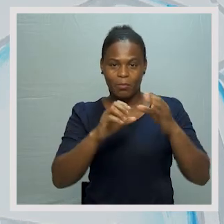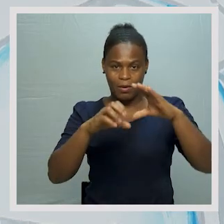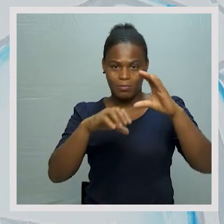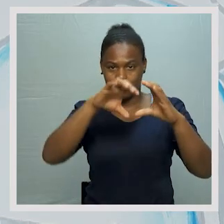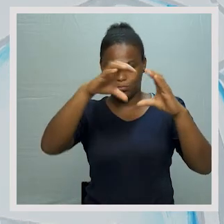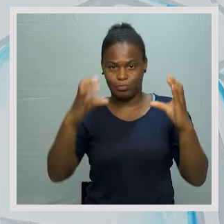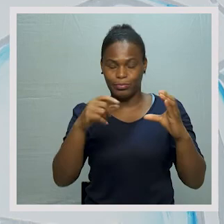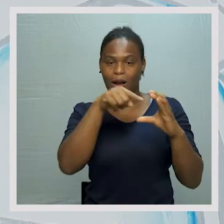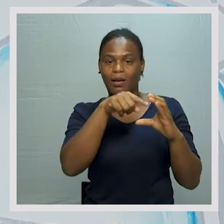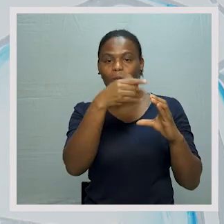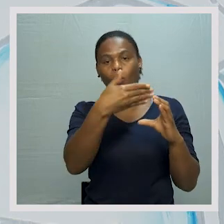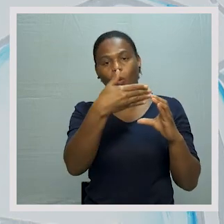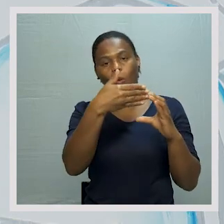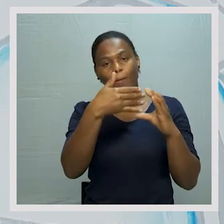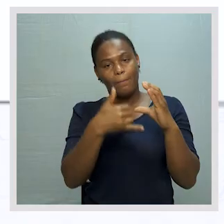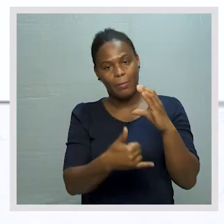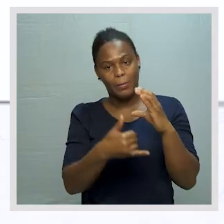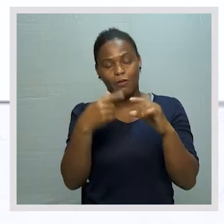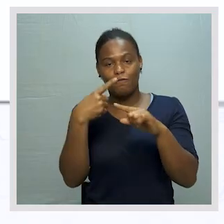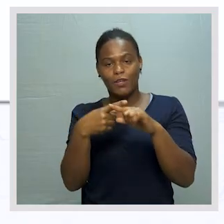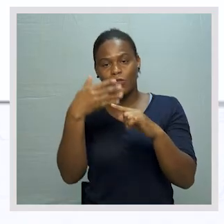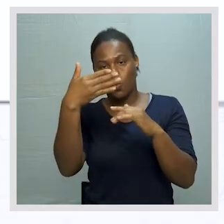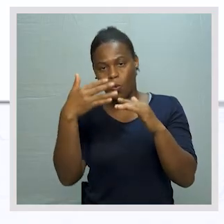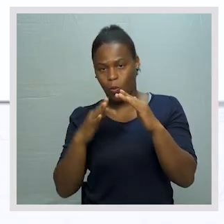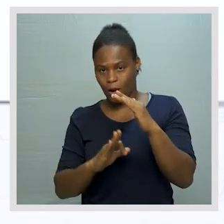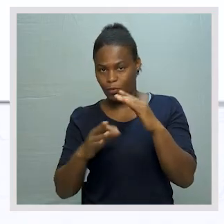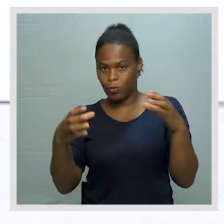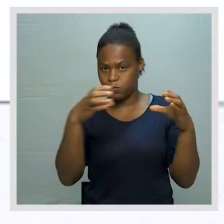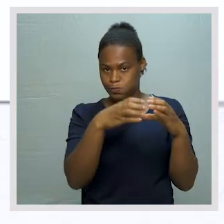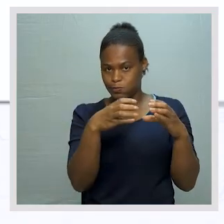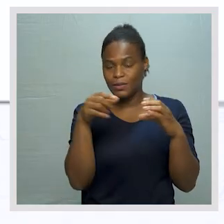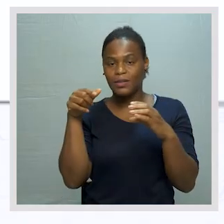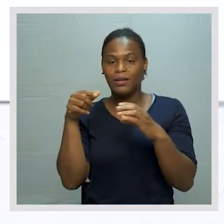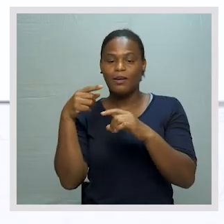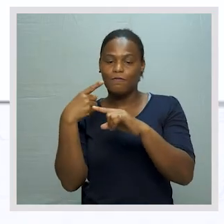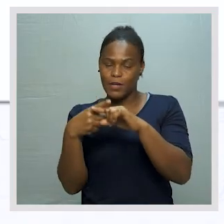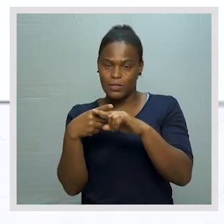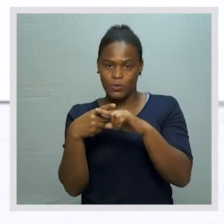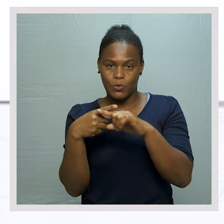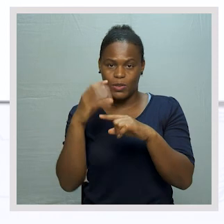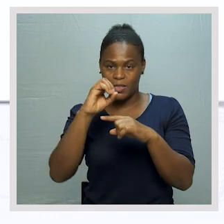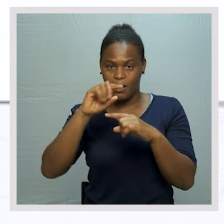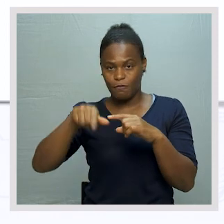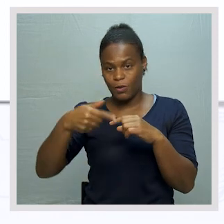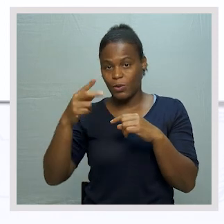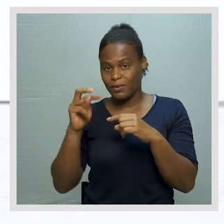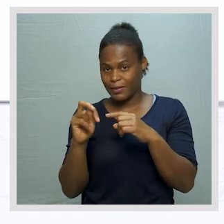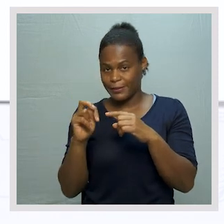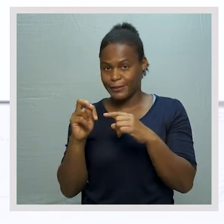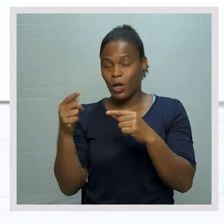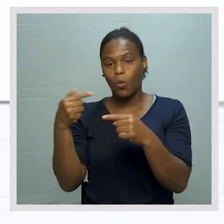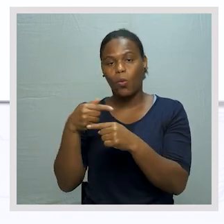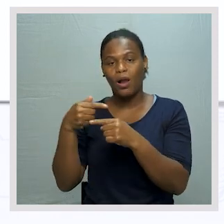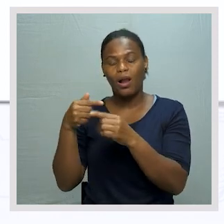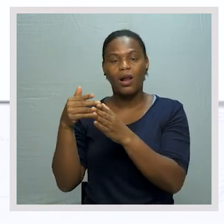abrir parênteses, 1/2 vezes 1/4, fechar parênteses, vezes